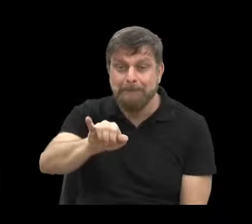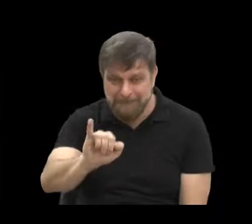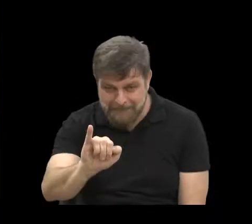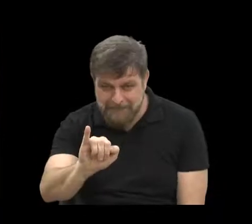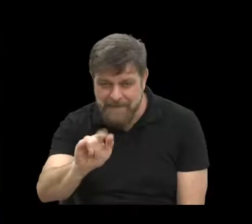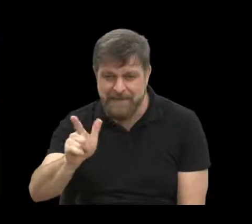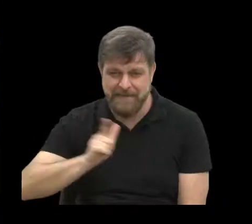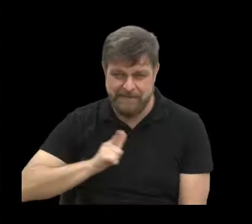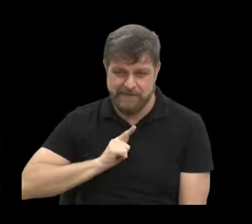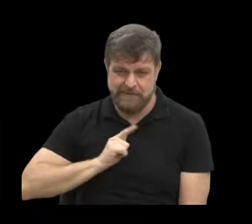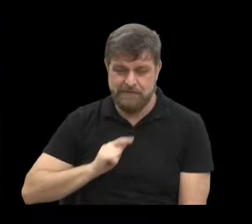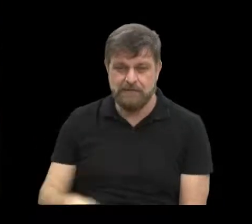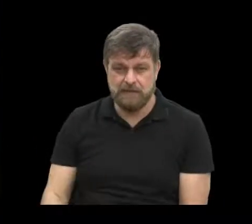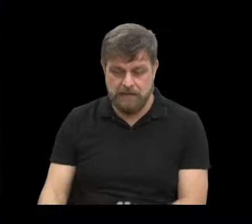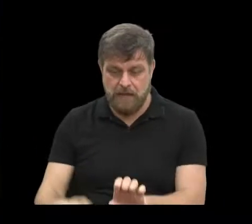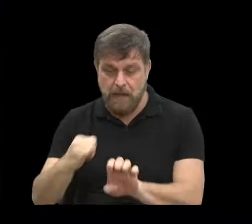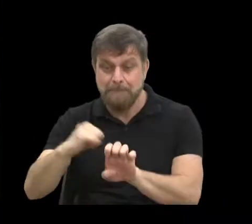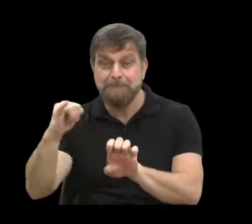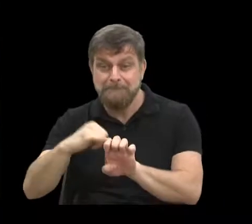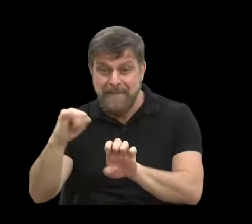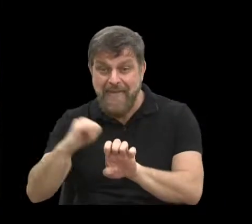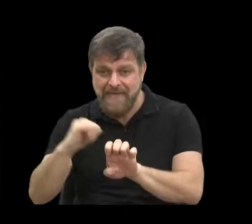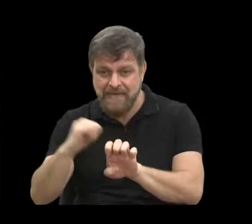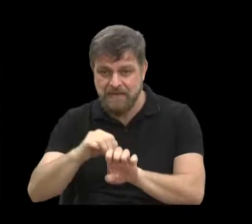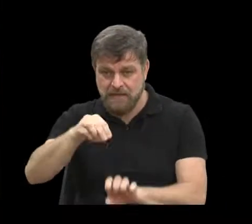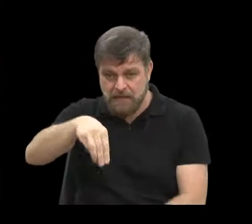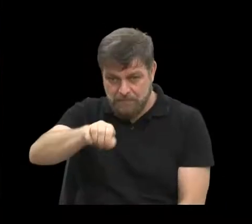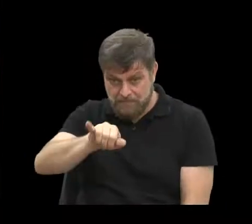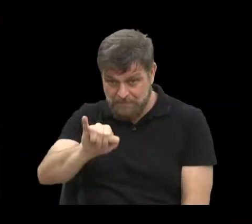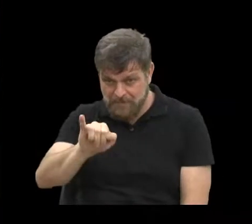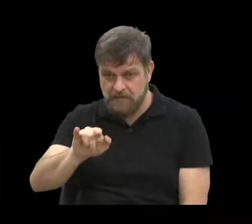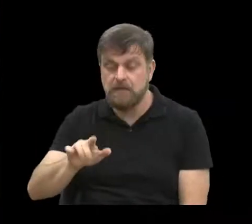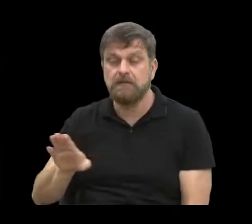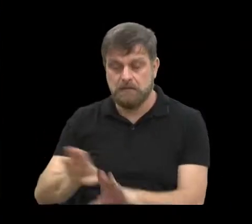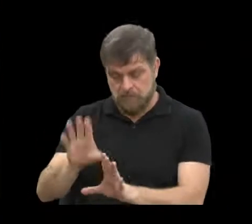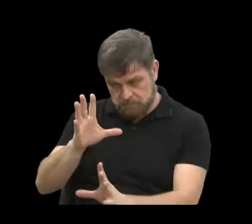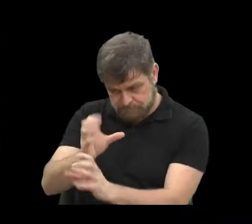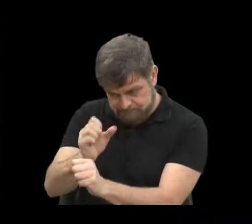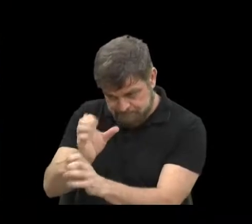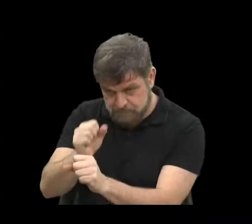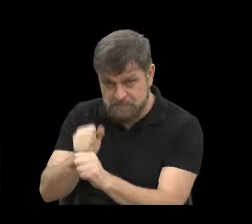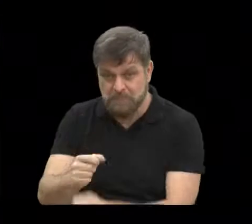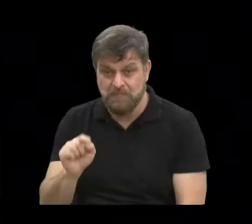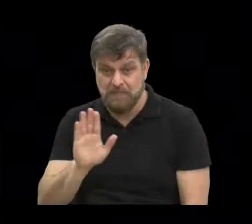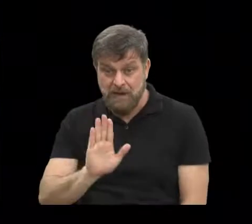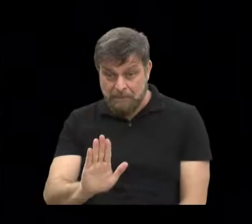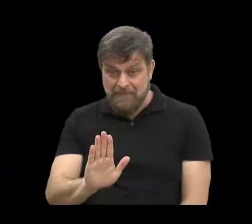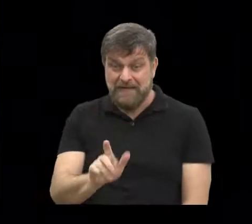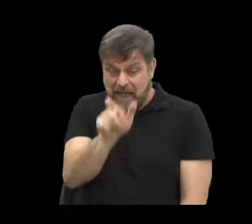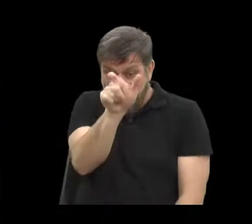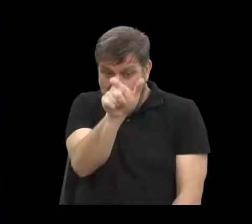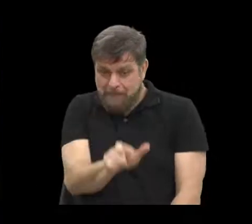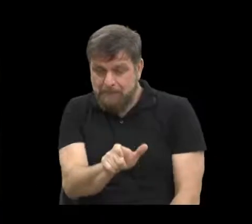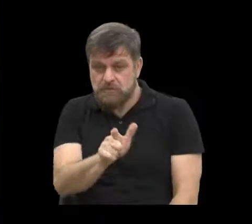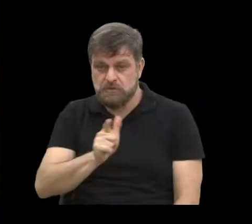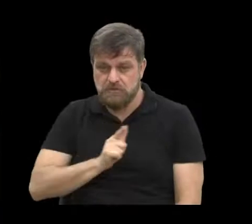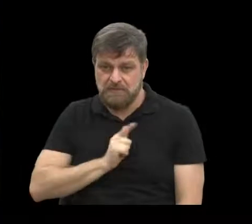nós temos muito hoje, então essa renda ela entra no cálculo, tá? Mas a renda do